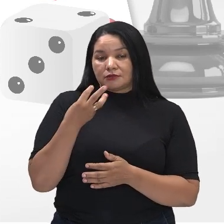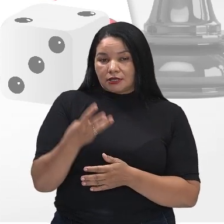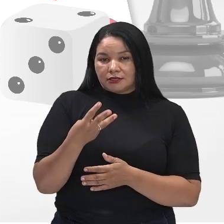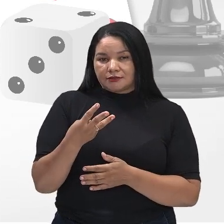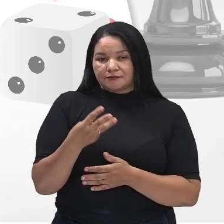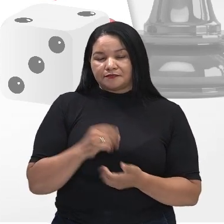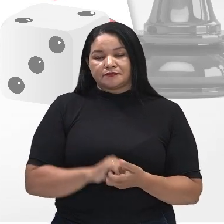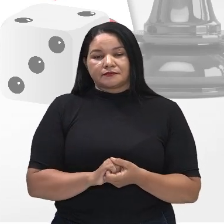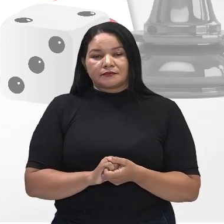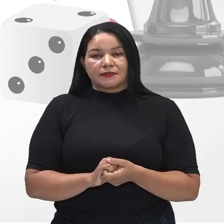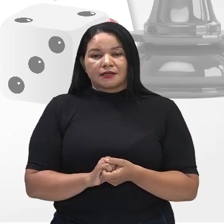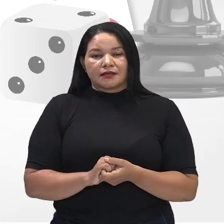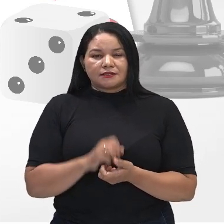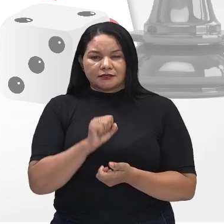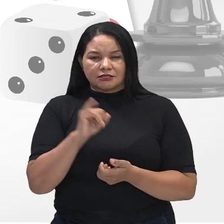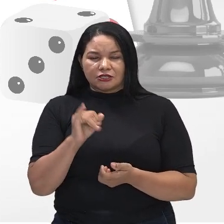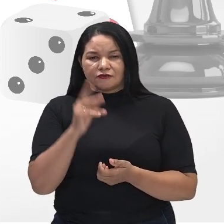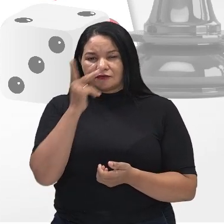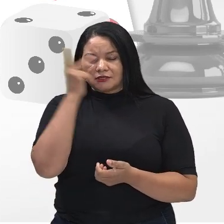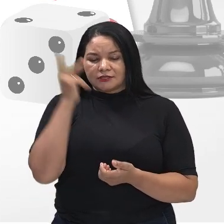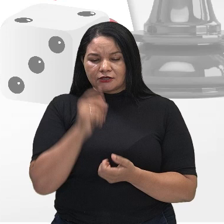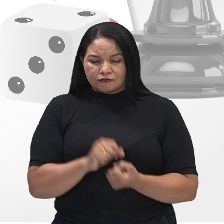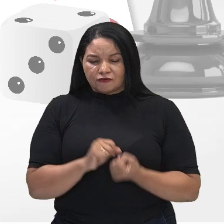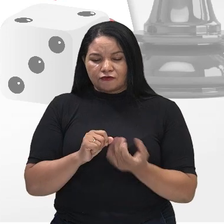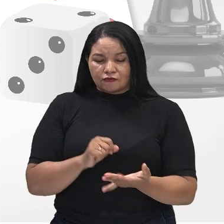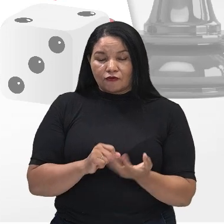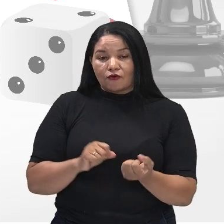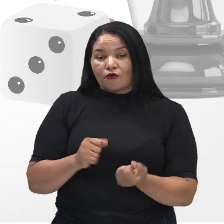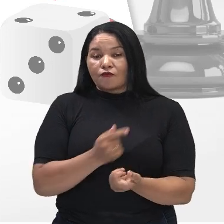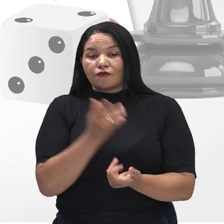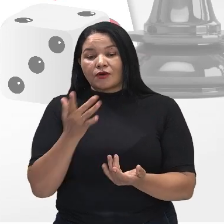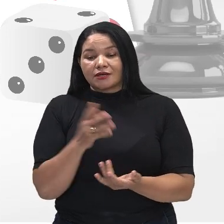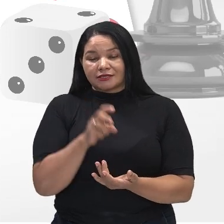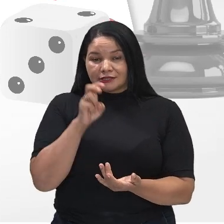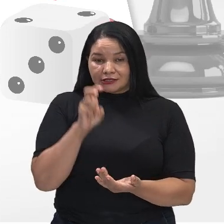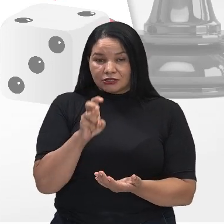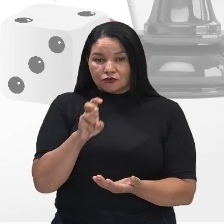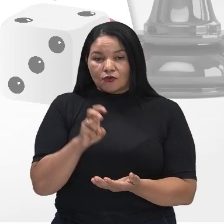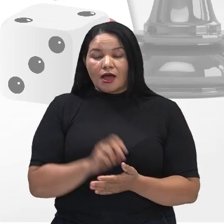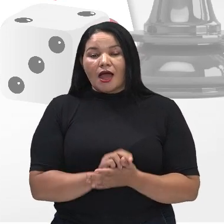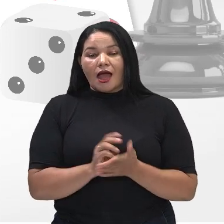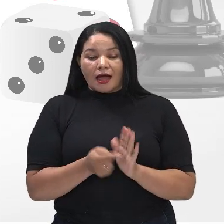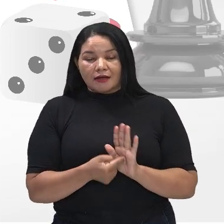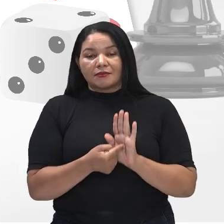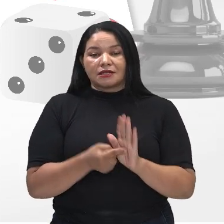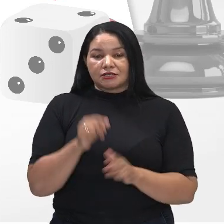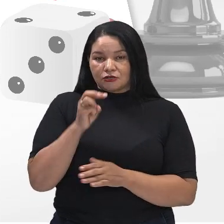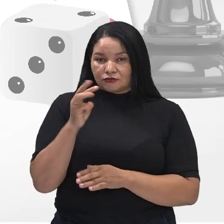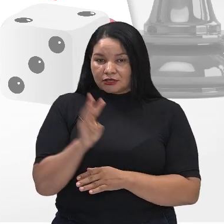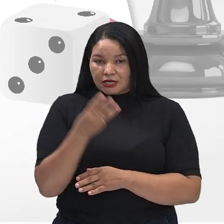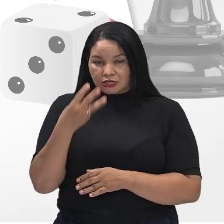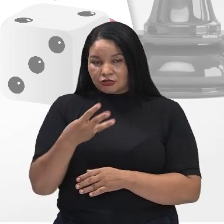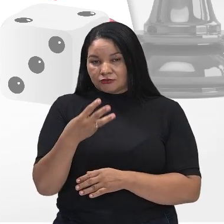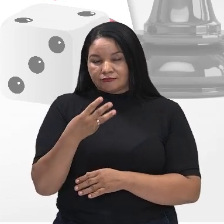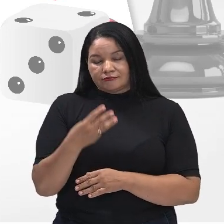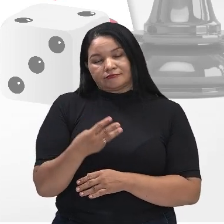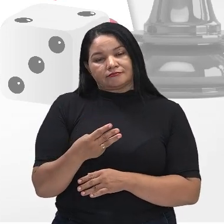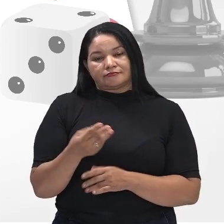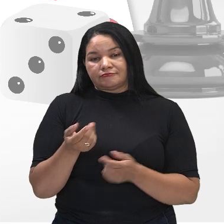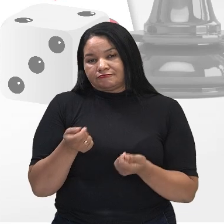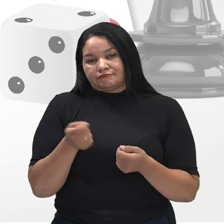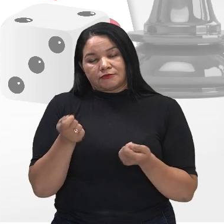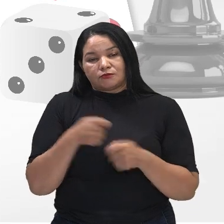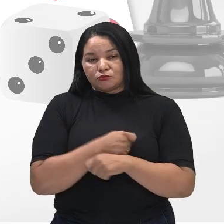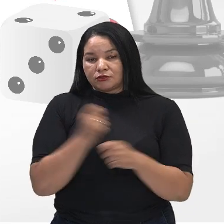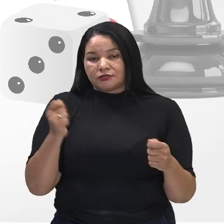garante que você lançar um dado 5 vezes, esse 3 irá aparecer. Ou ainda também, nada garante que ao lançar